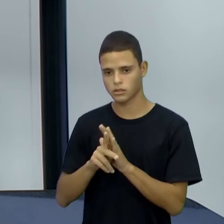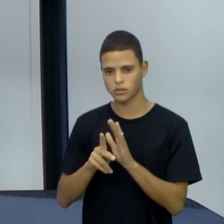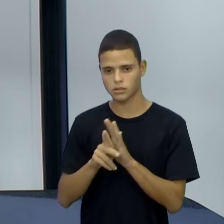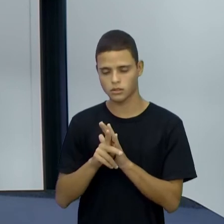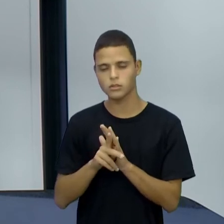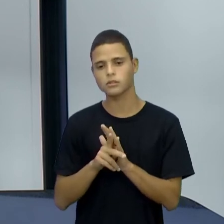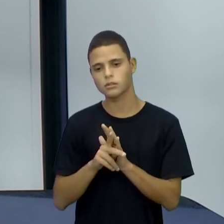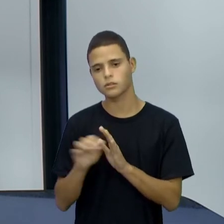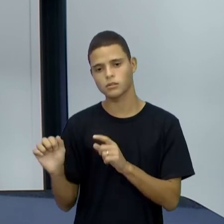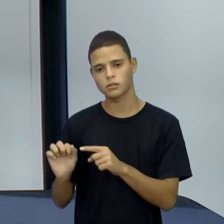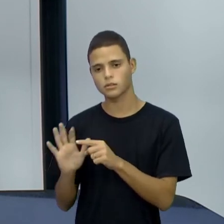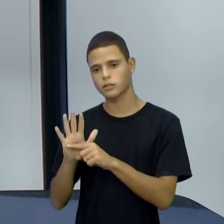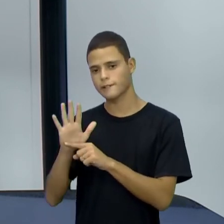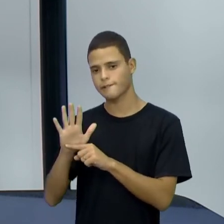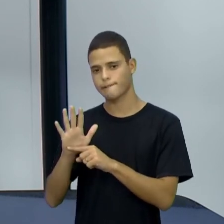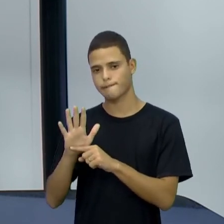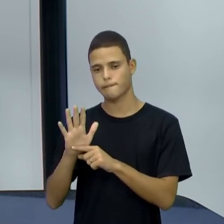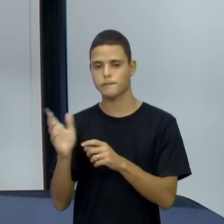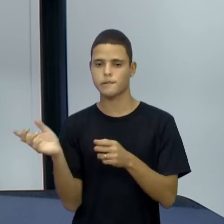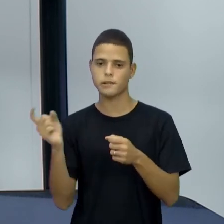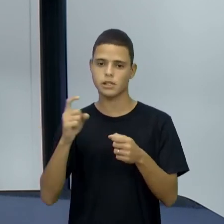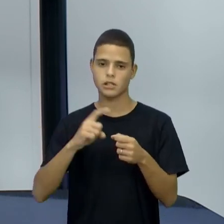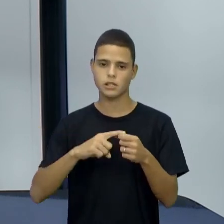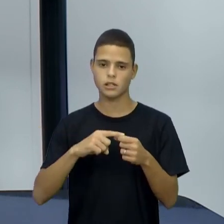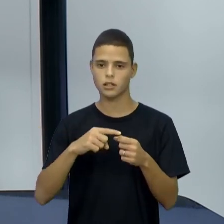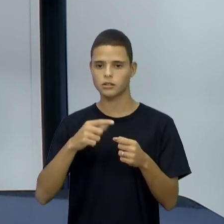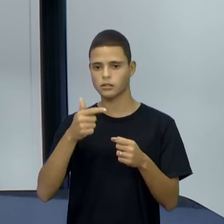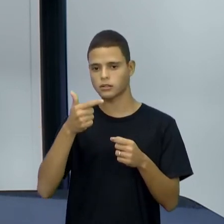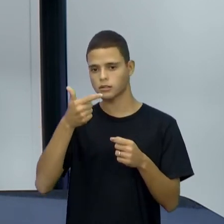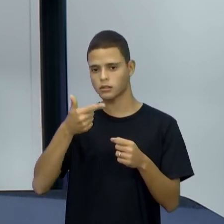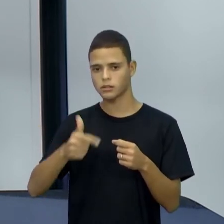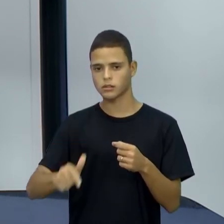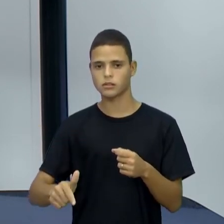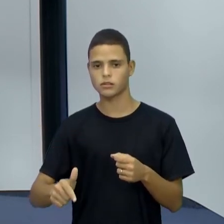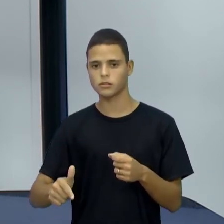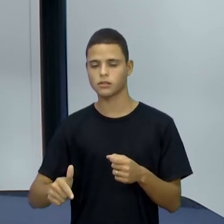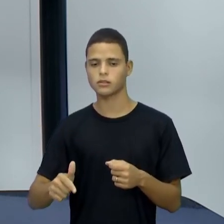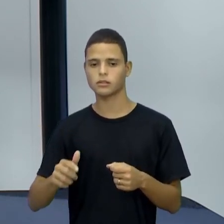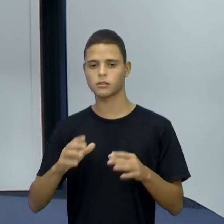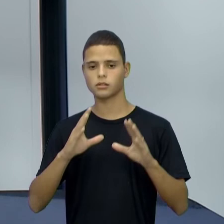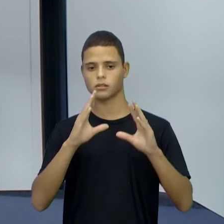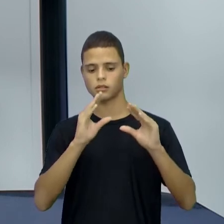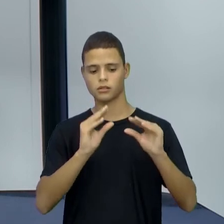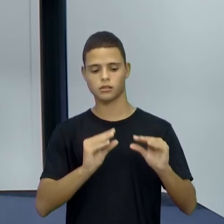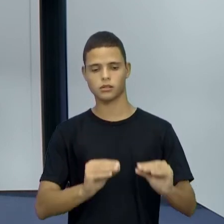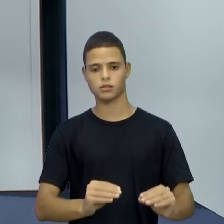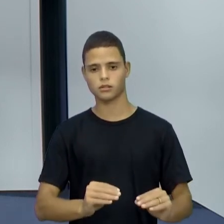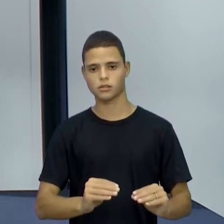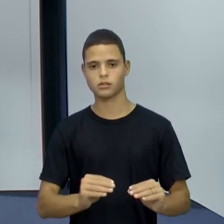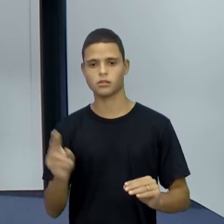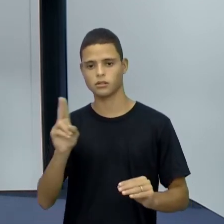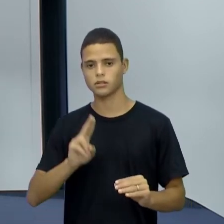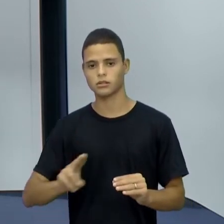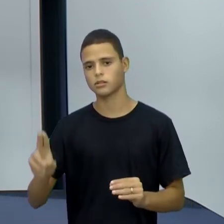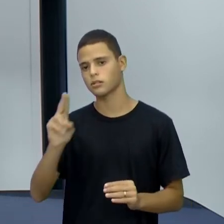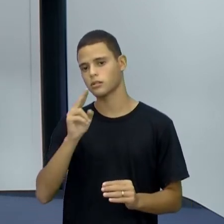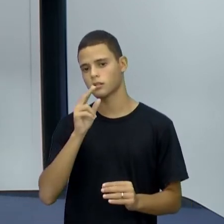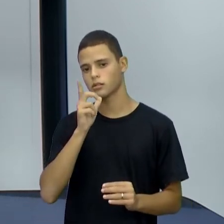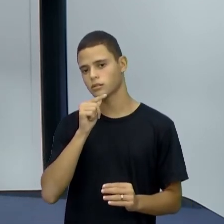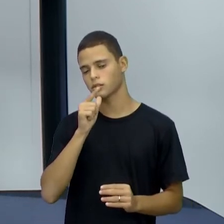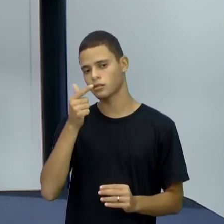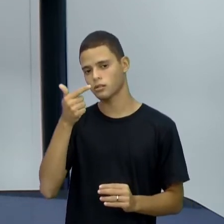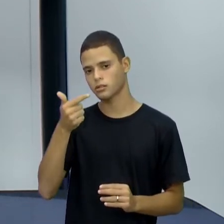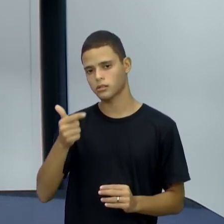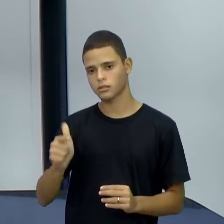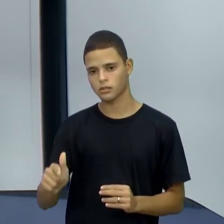ele volta, ó, canalizando por aqui, passa por aquele sistema de resfriamento, porque a água ela é reaproveitada. Aqui na caldeira